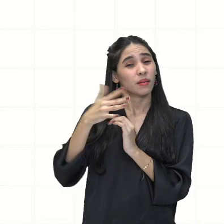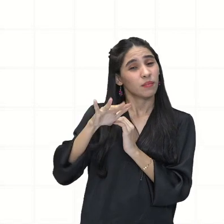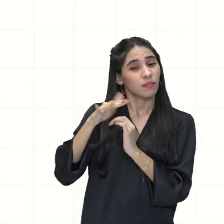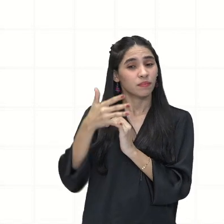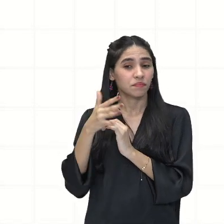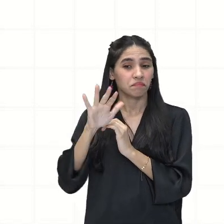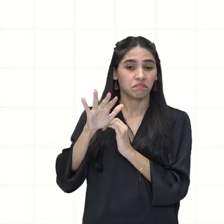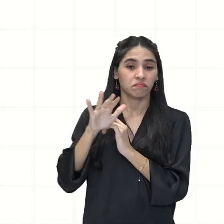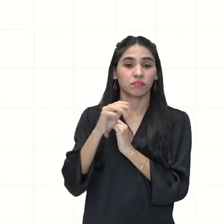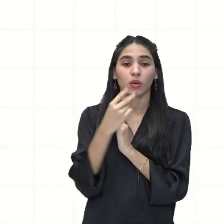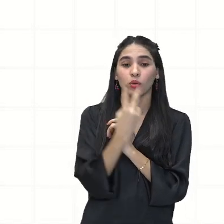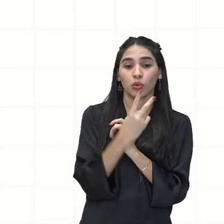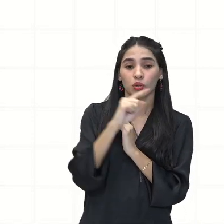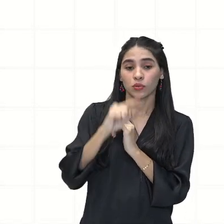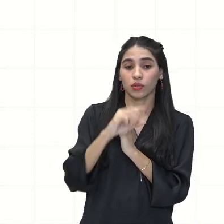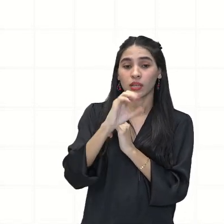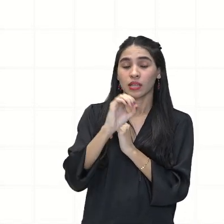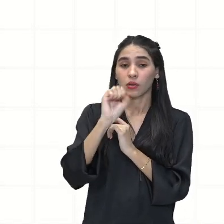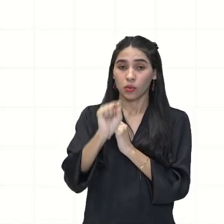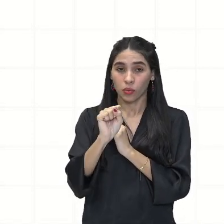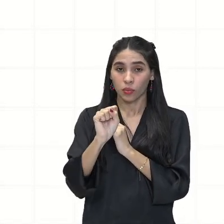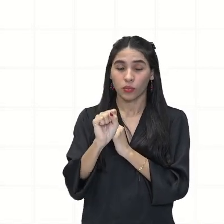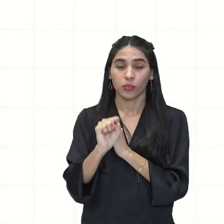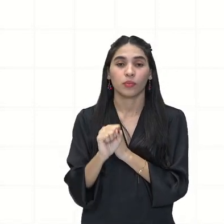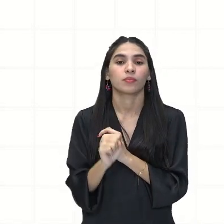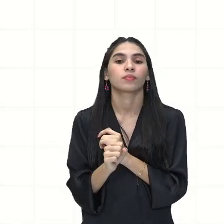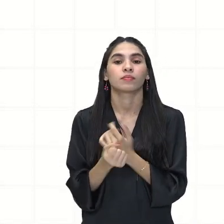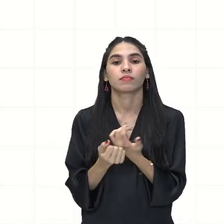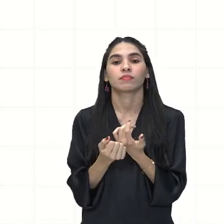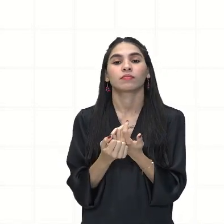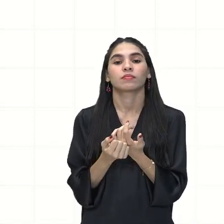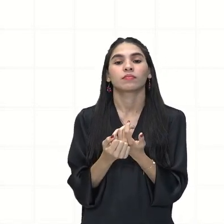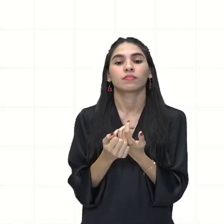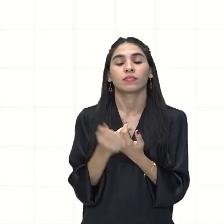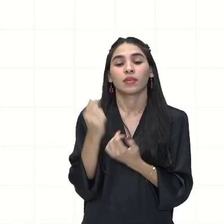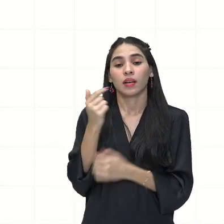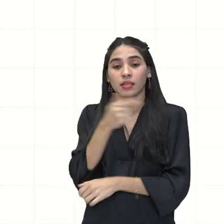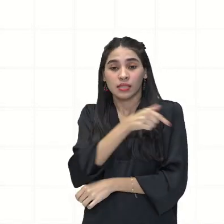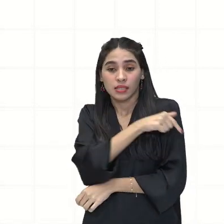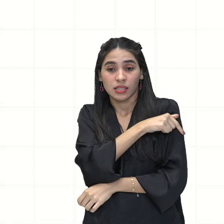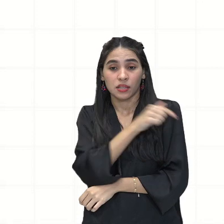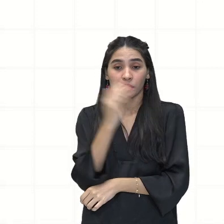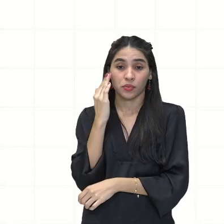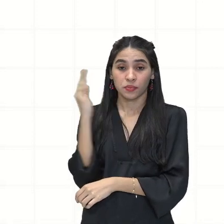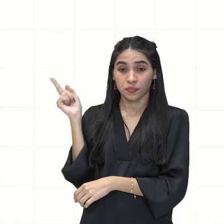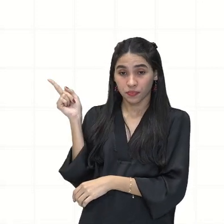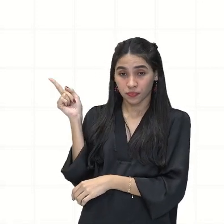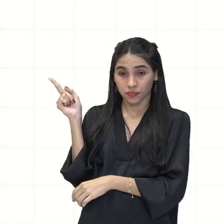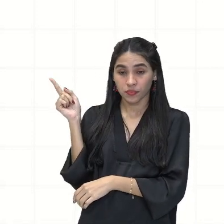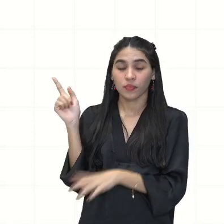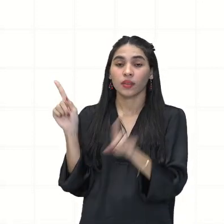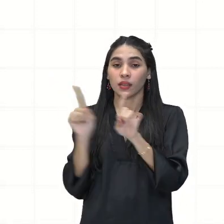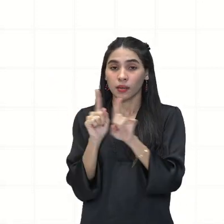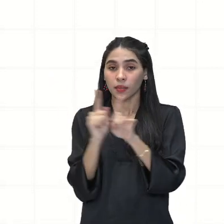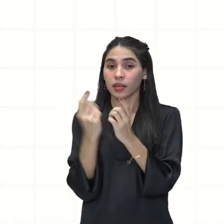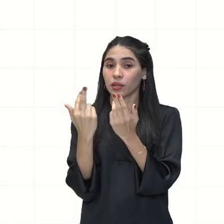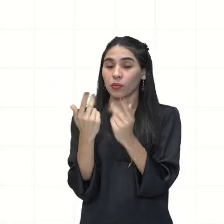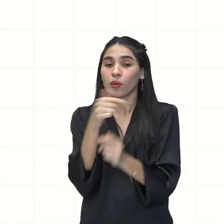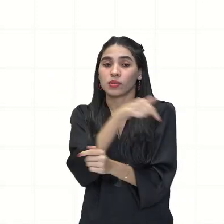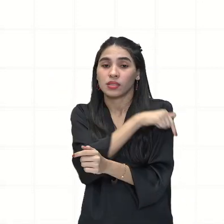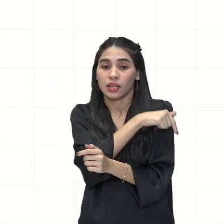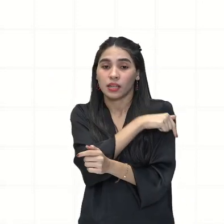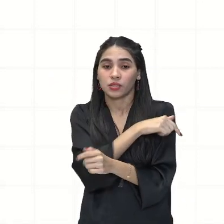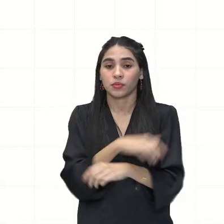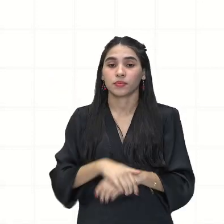menos 2,08. O fato análogo que eu acabei de falar ocorre para o 7º ano. Olha o